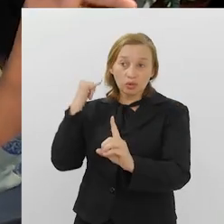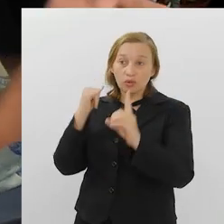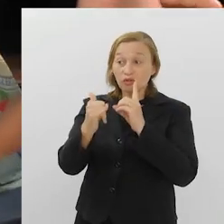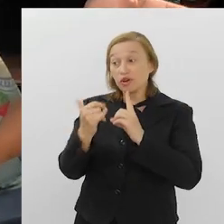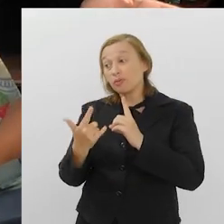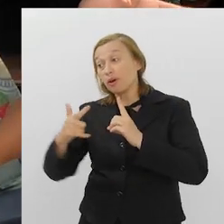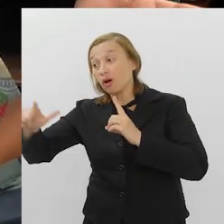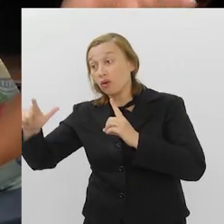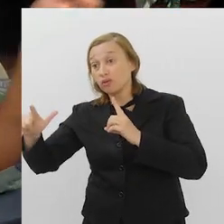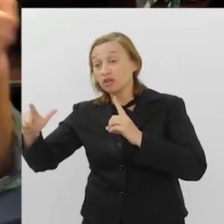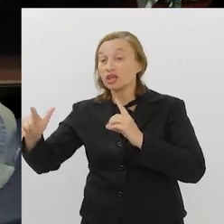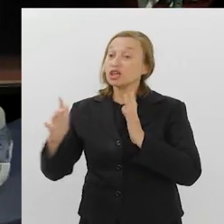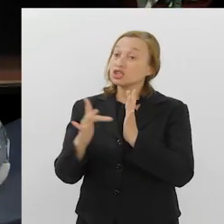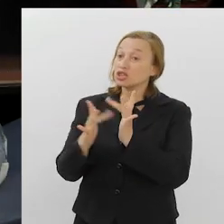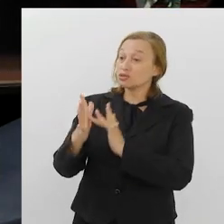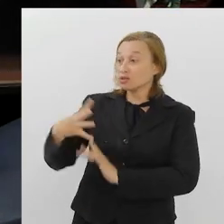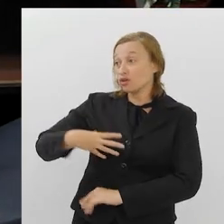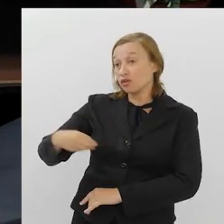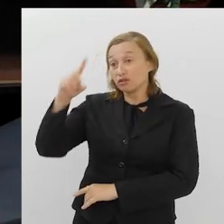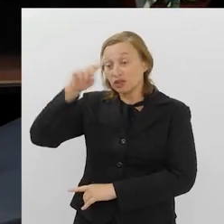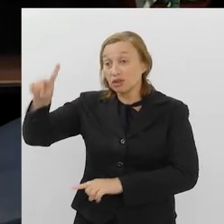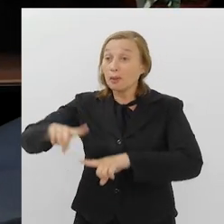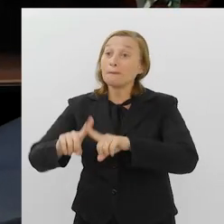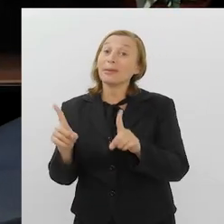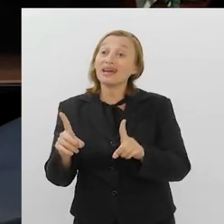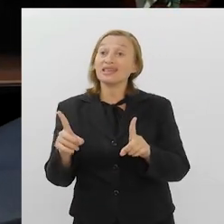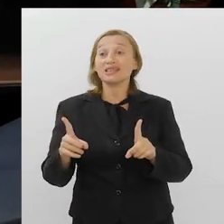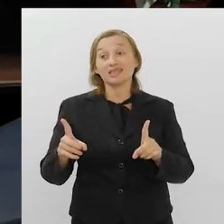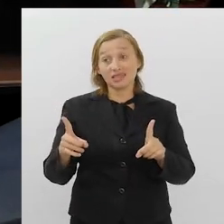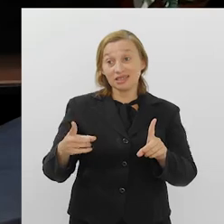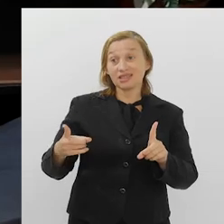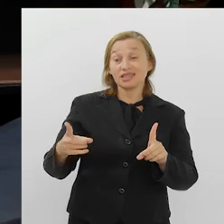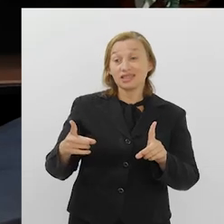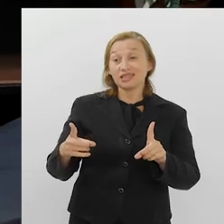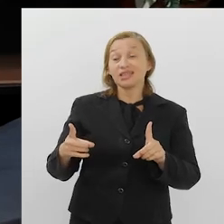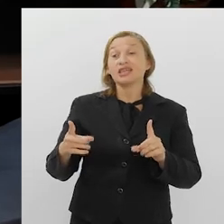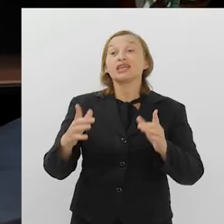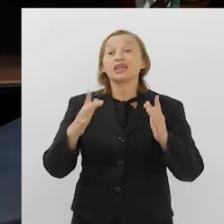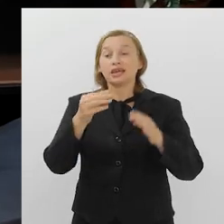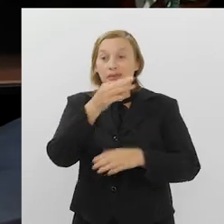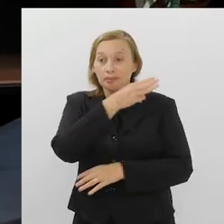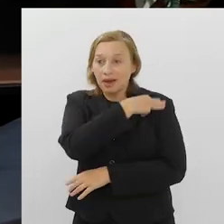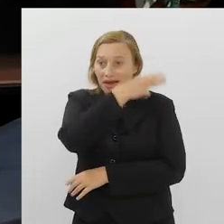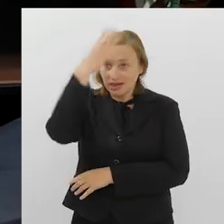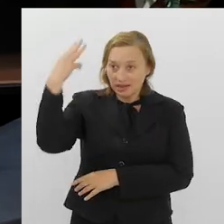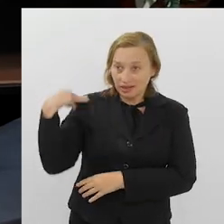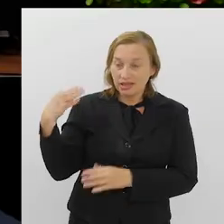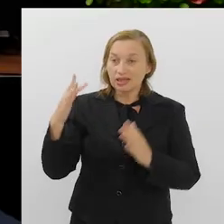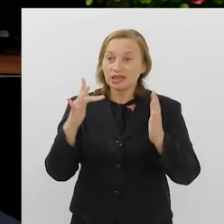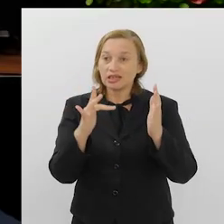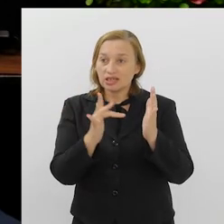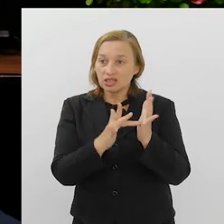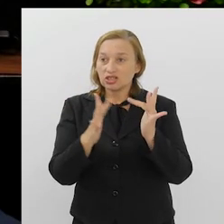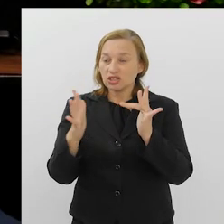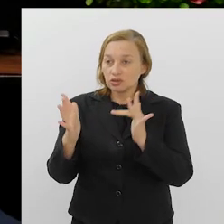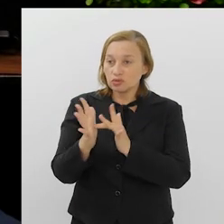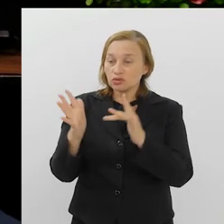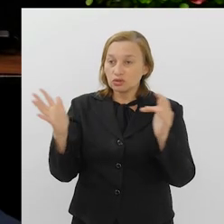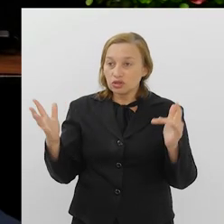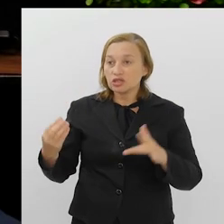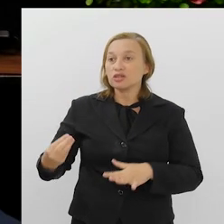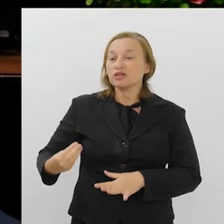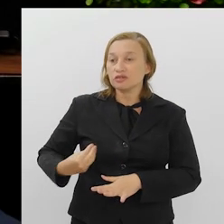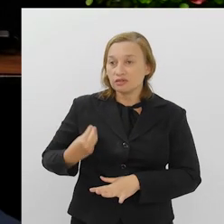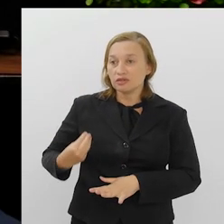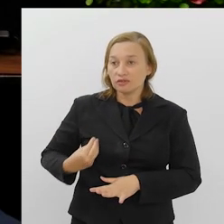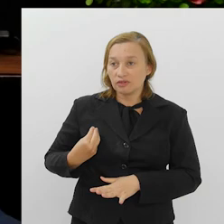Jesus é um profeta para outros Jesus é um filho de Deus mas que ele existiu Maria e Jesus são